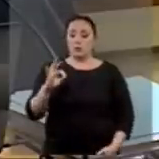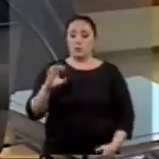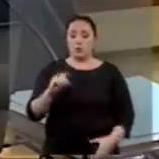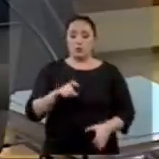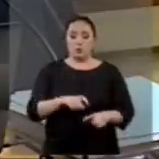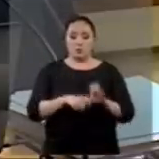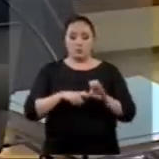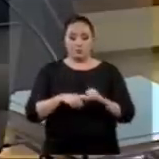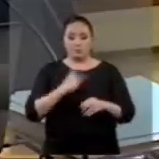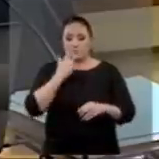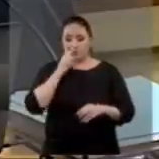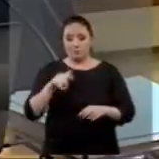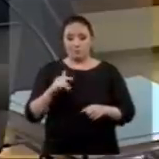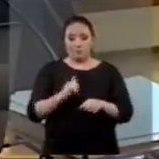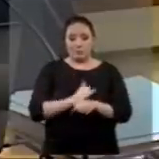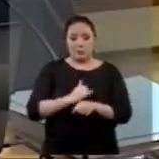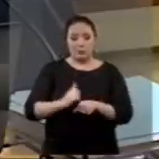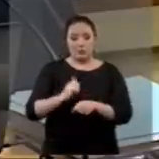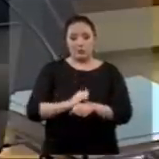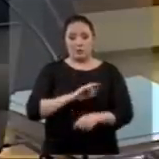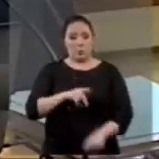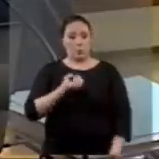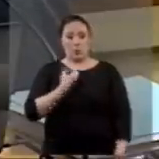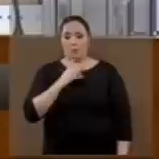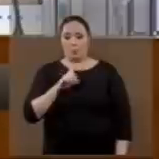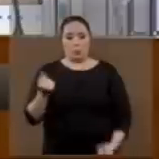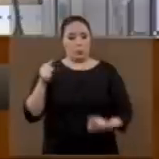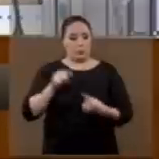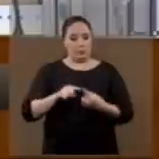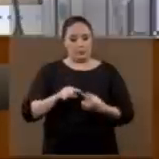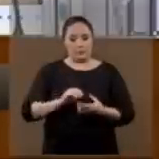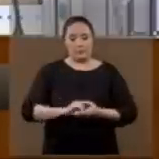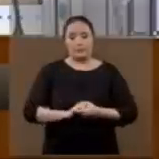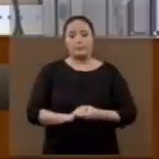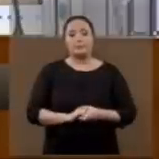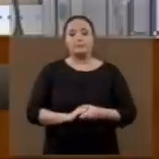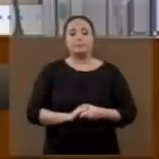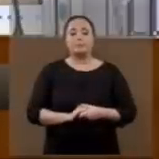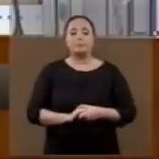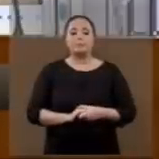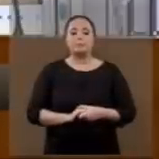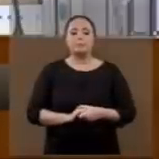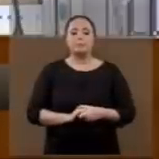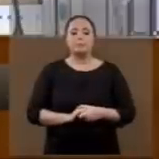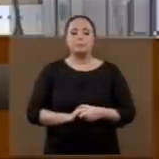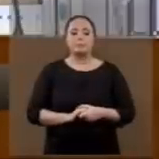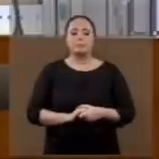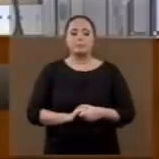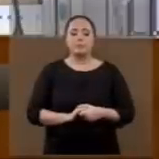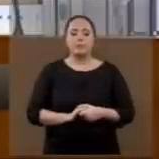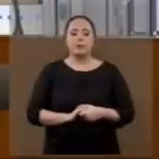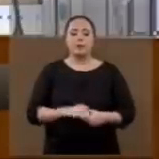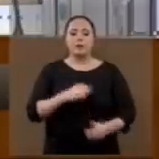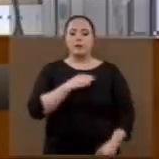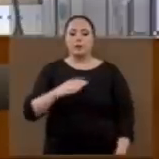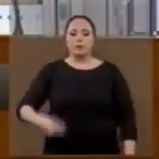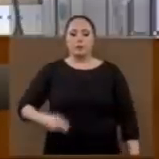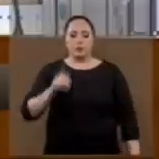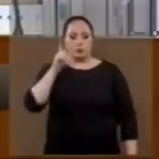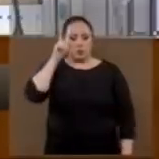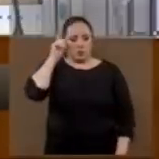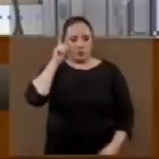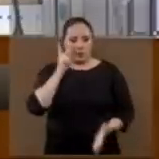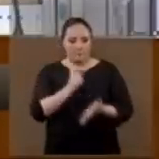um remédio que vai matar o doente. Pois não. Ministro Gilmar Vassarense, então, está acompanhando o voto do ministro